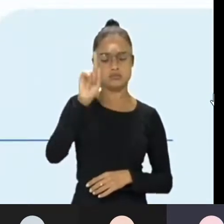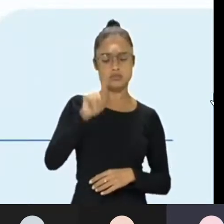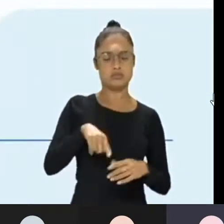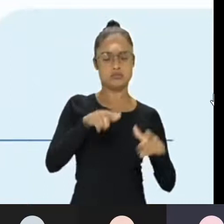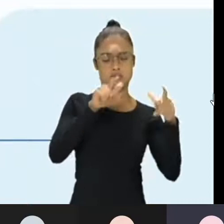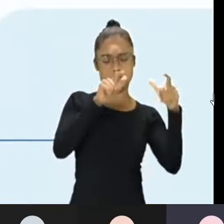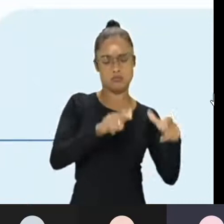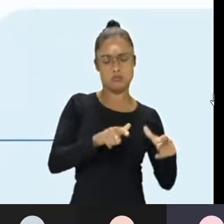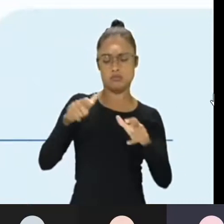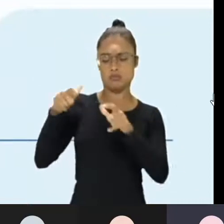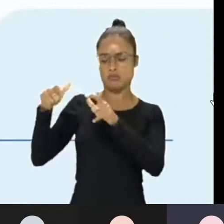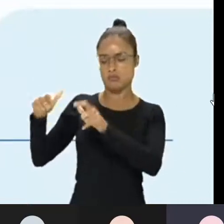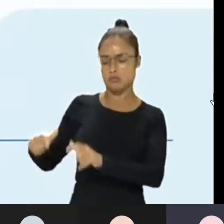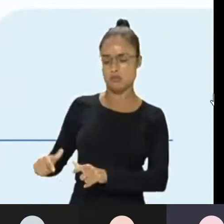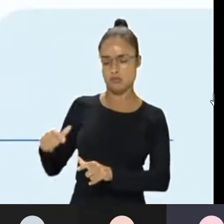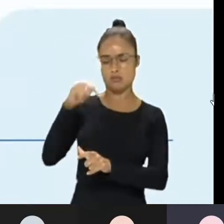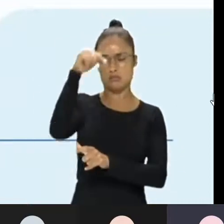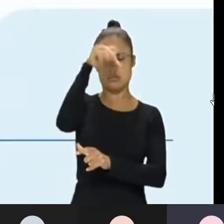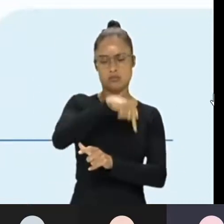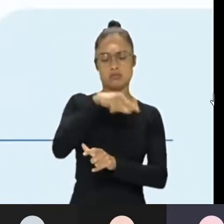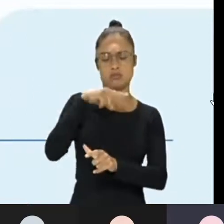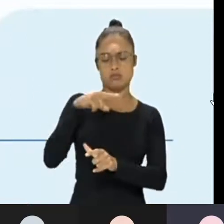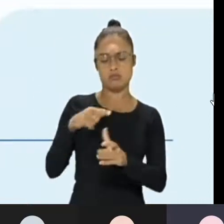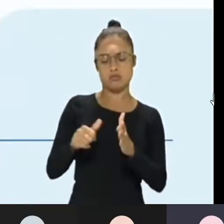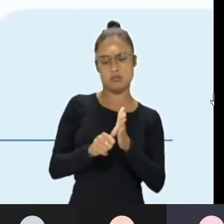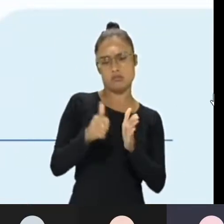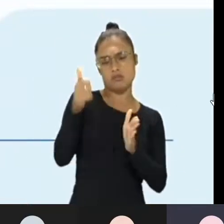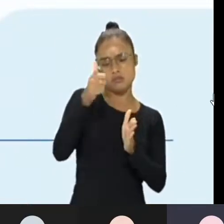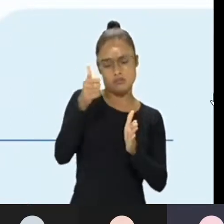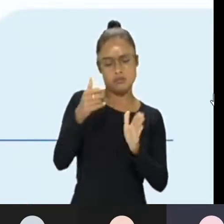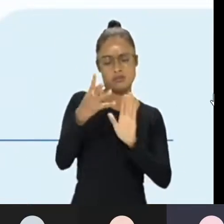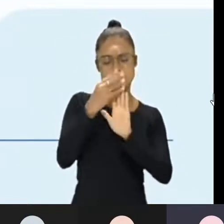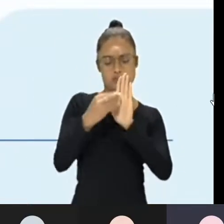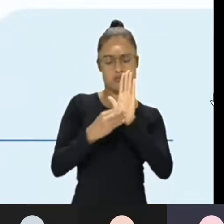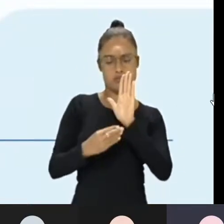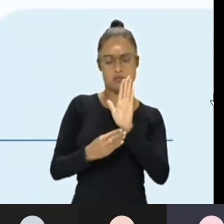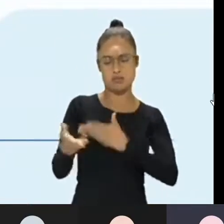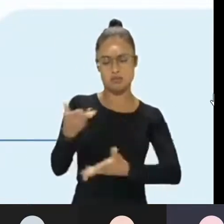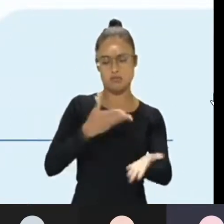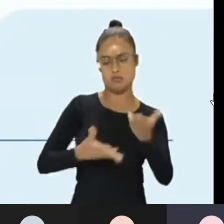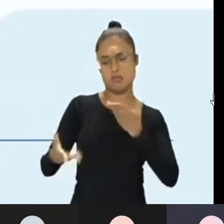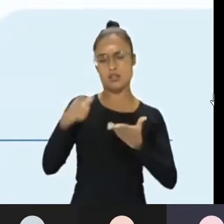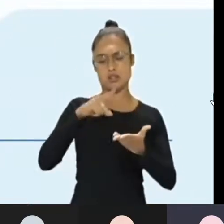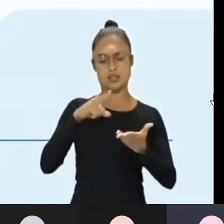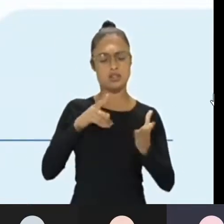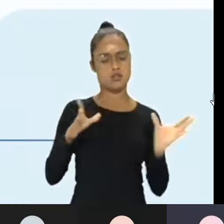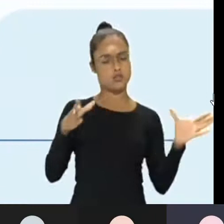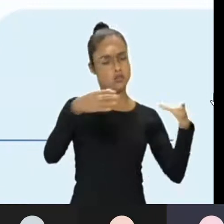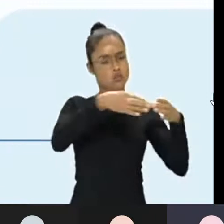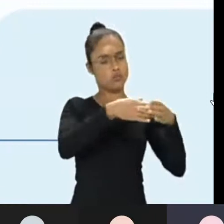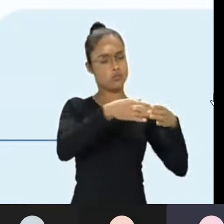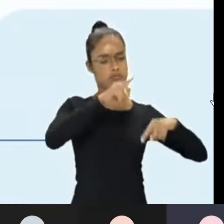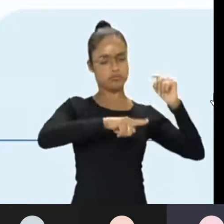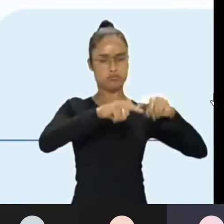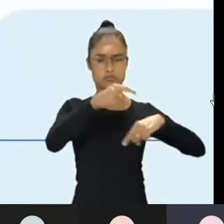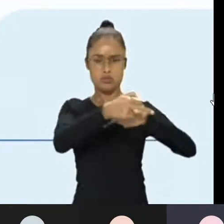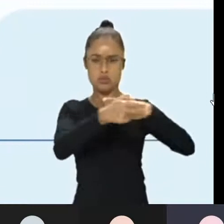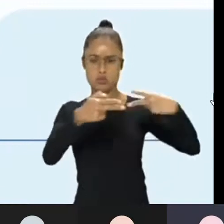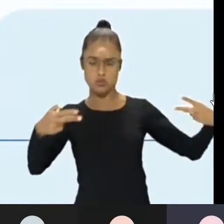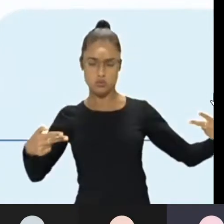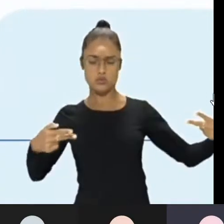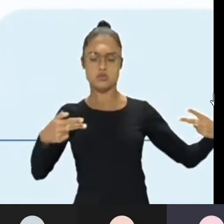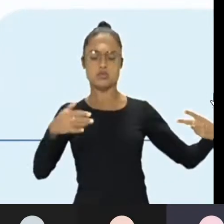e ambiente. Então, nesse primeiro slide, eu tenho um conjunto de móveis isométricos isoladamente. Então, aqui nós podemos